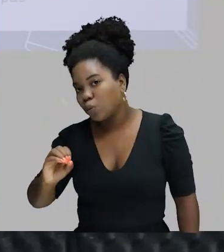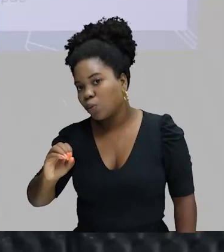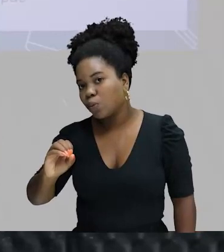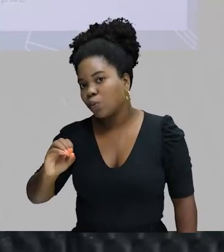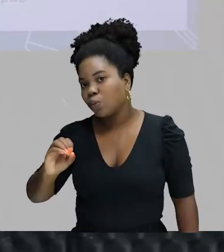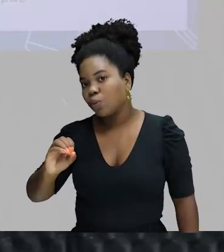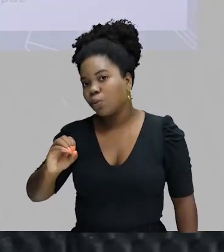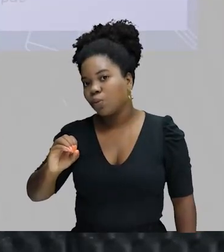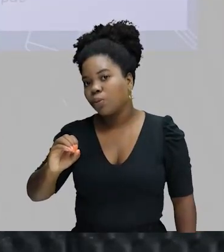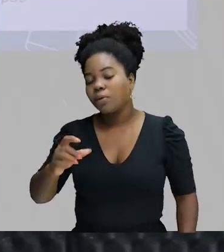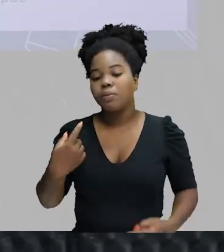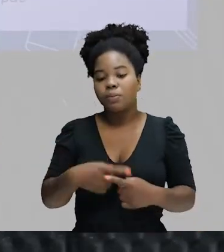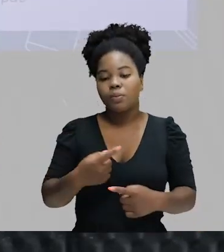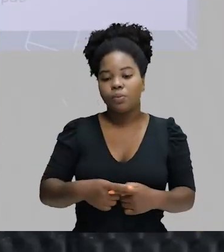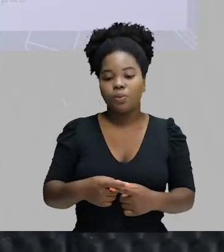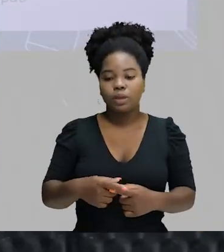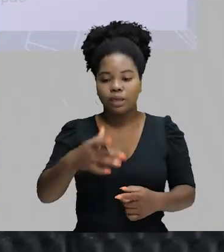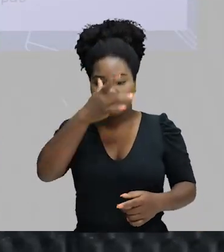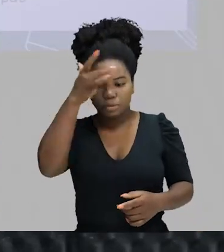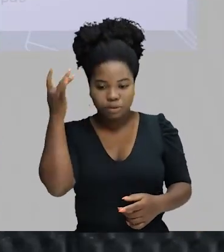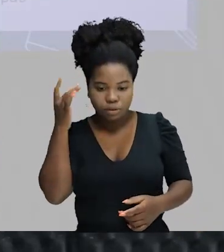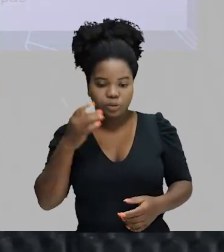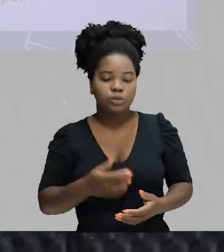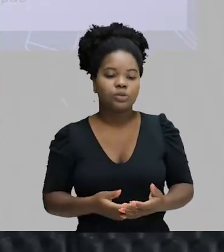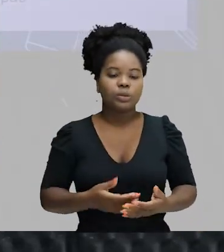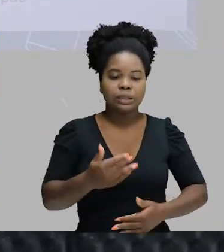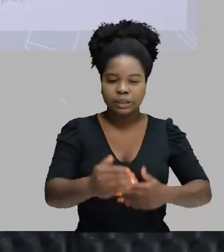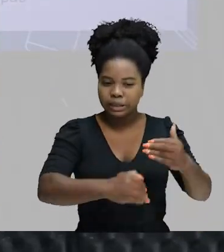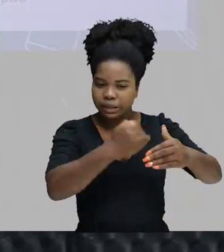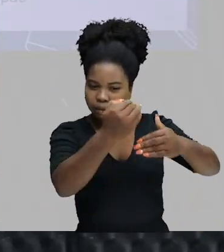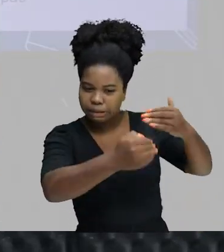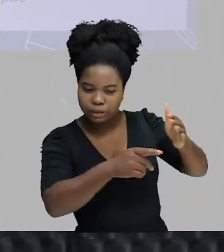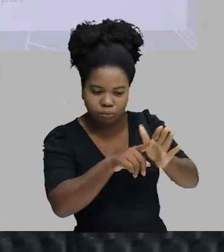homem, através da tecnologia, ele vai desenvolver,